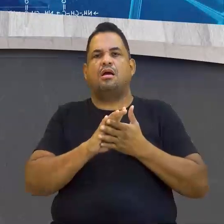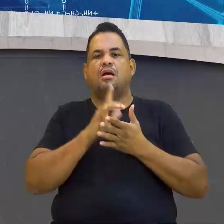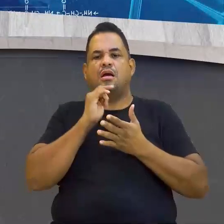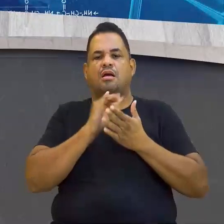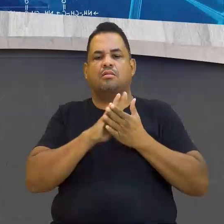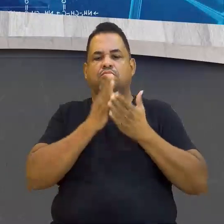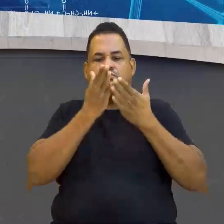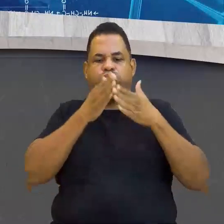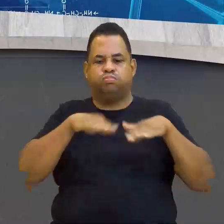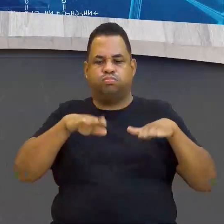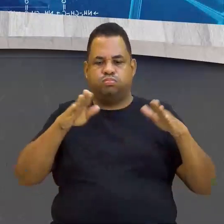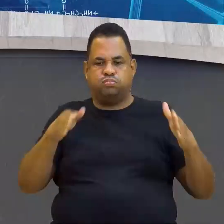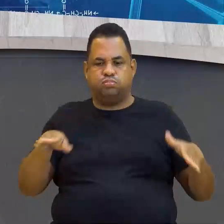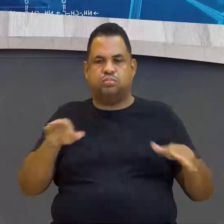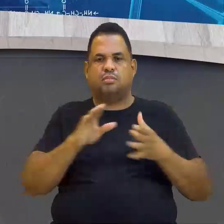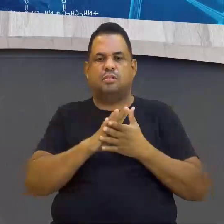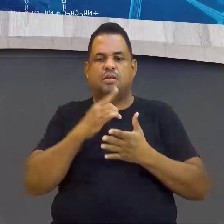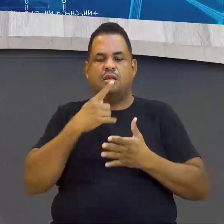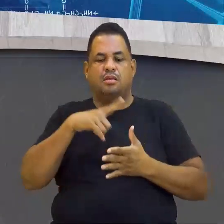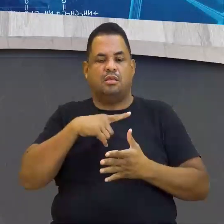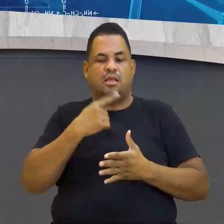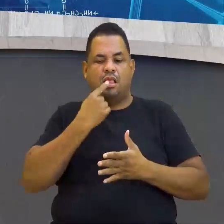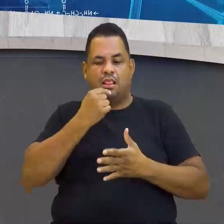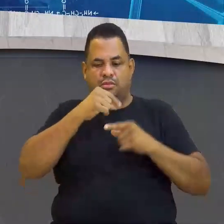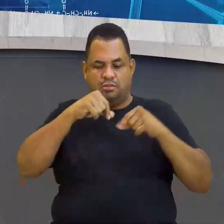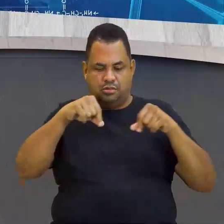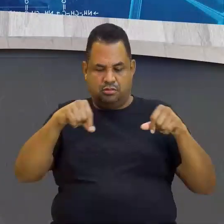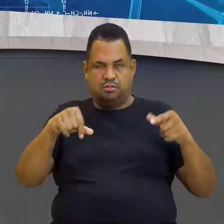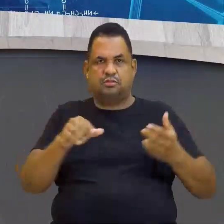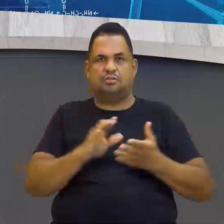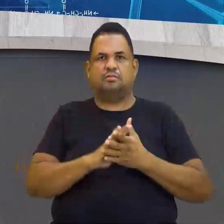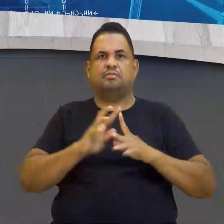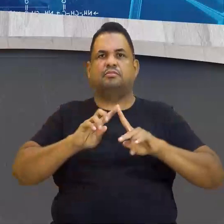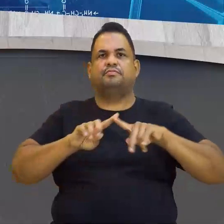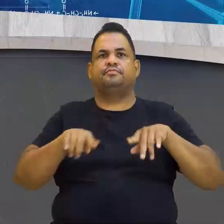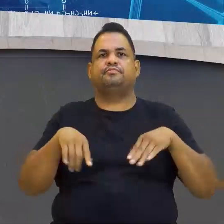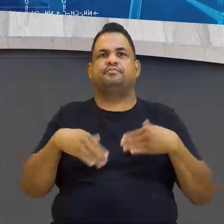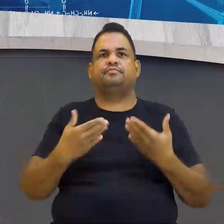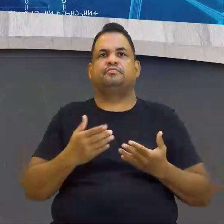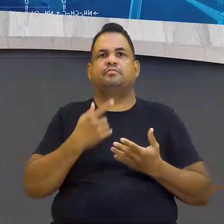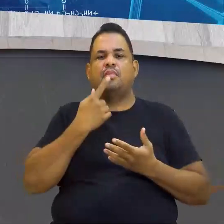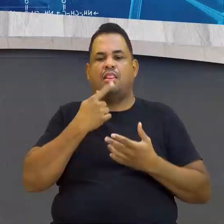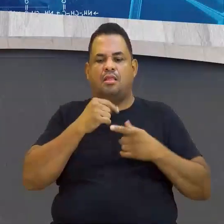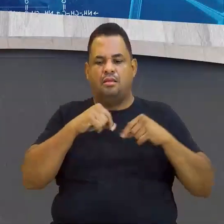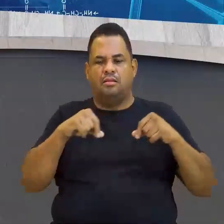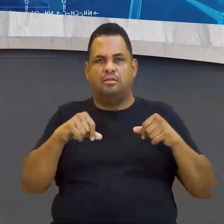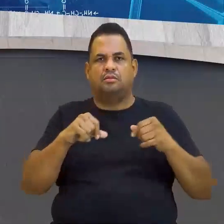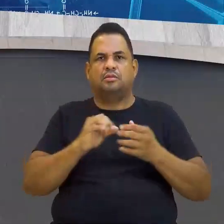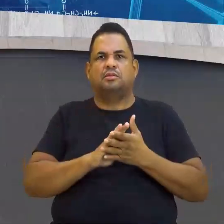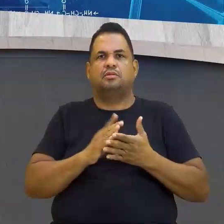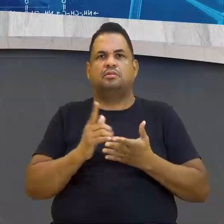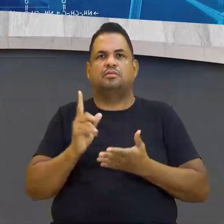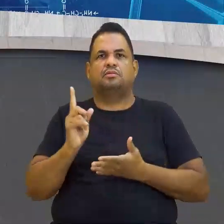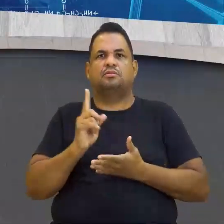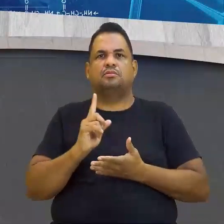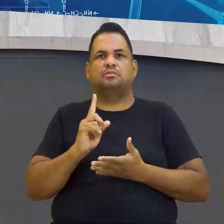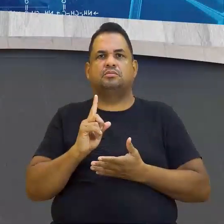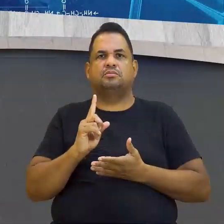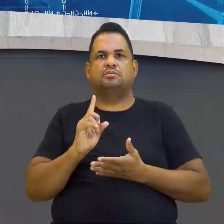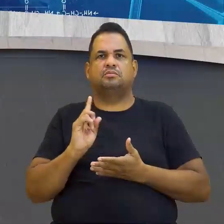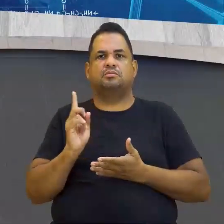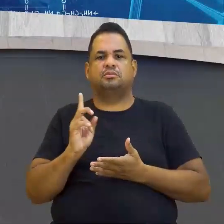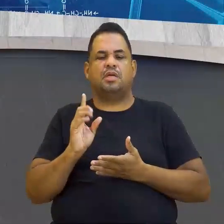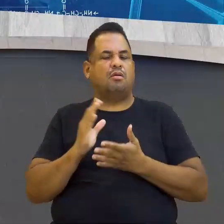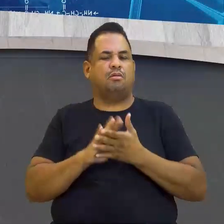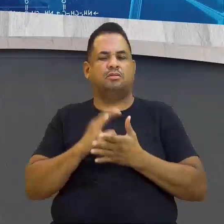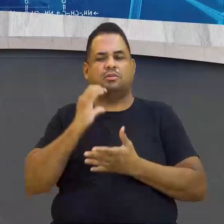água salgada, certo? Porém, o sal da água do mar não é somente o cloreto